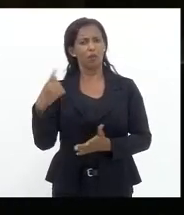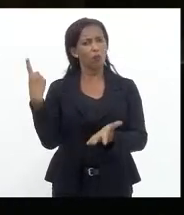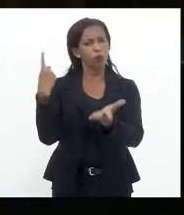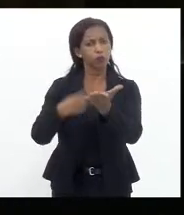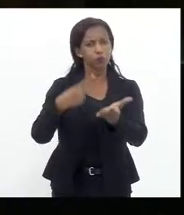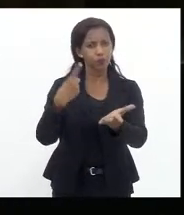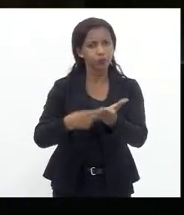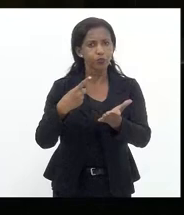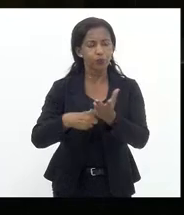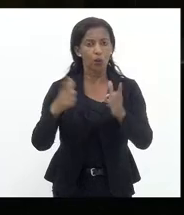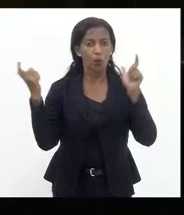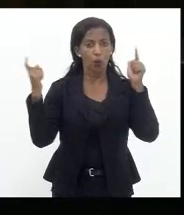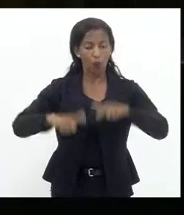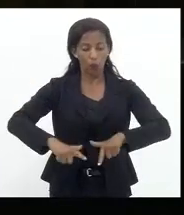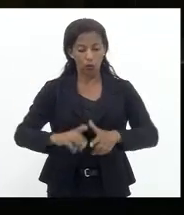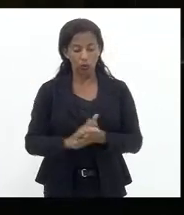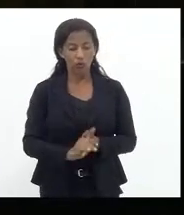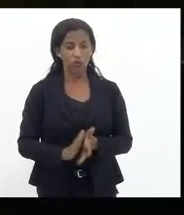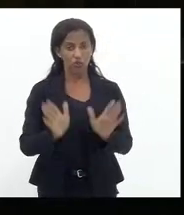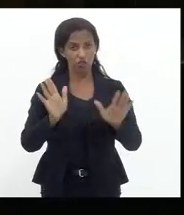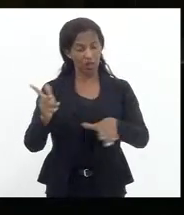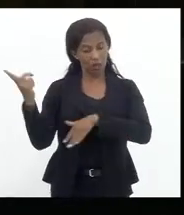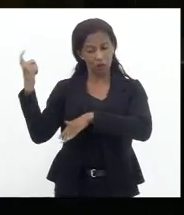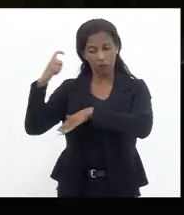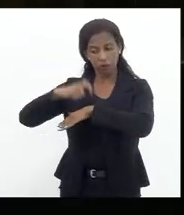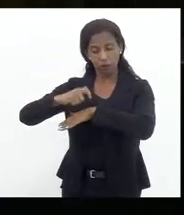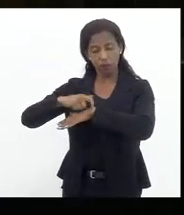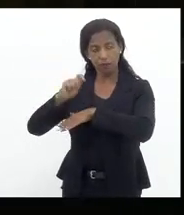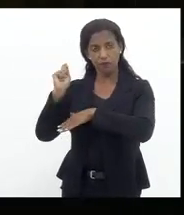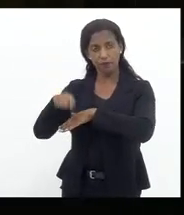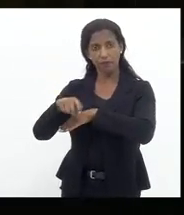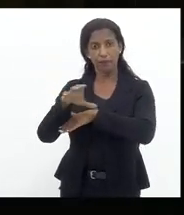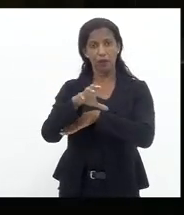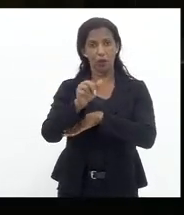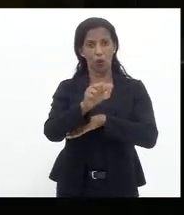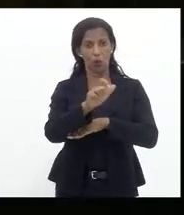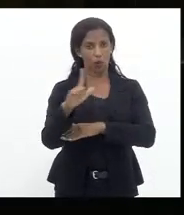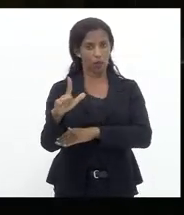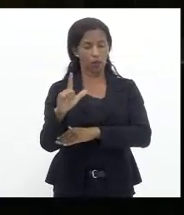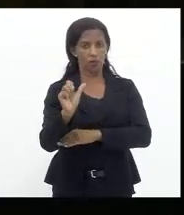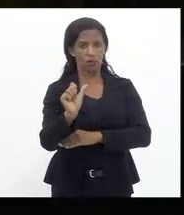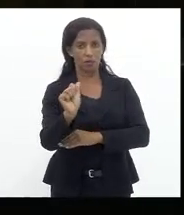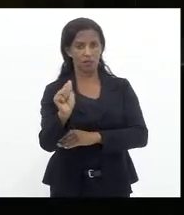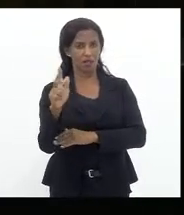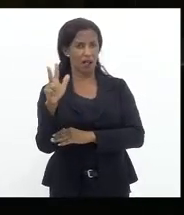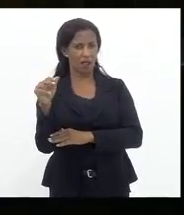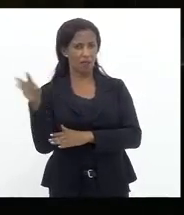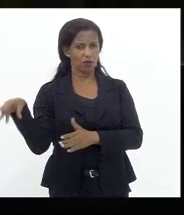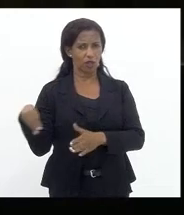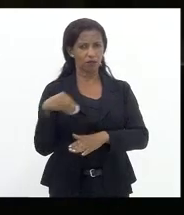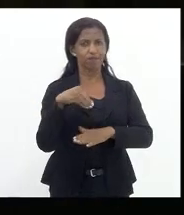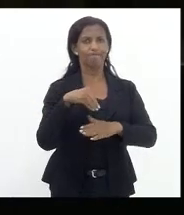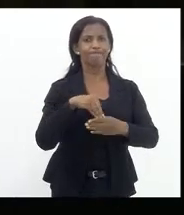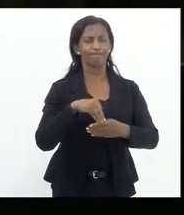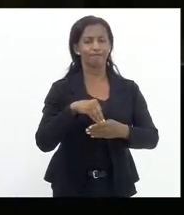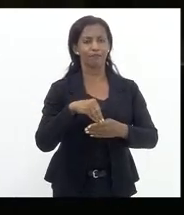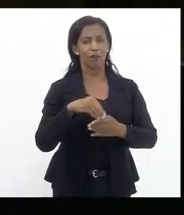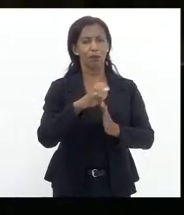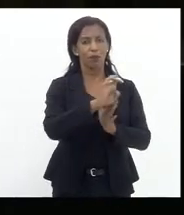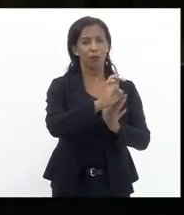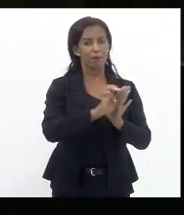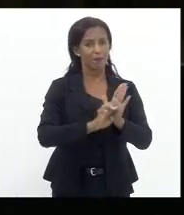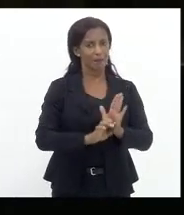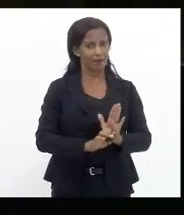um acordo, onde, já naquele momento, o Coronel Salema colocava uma